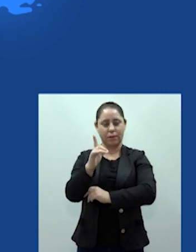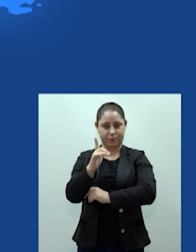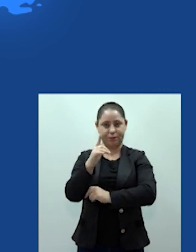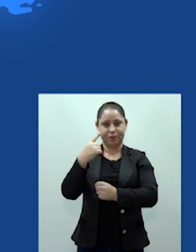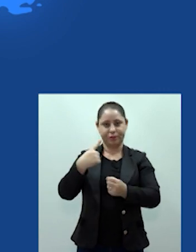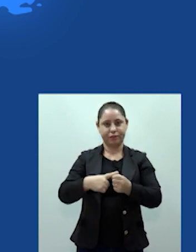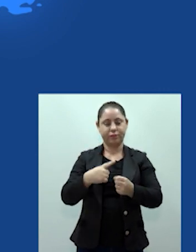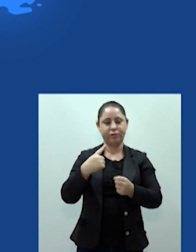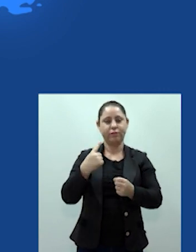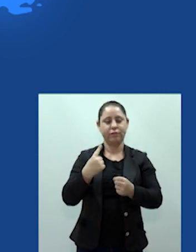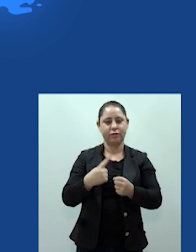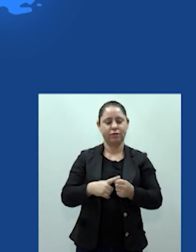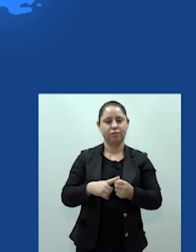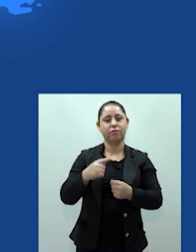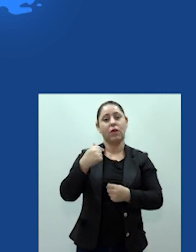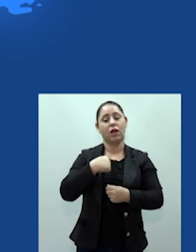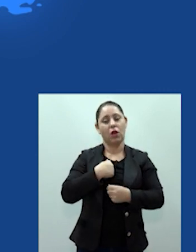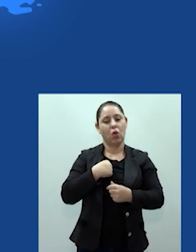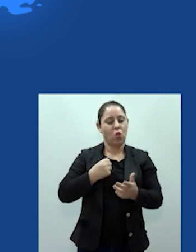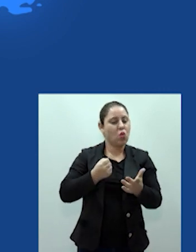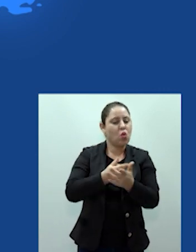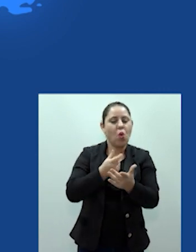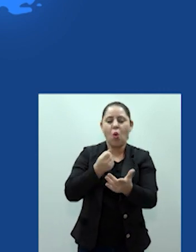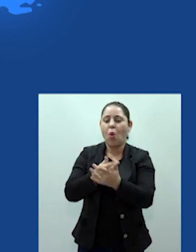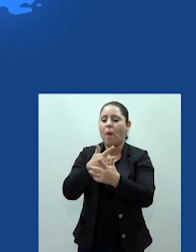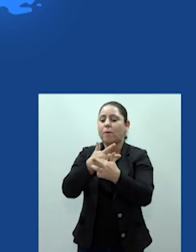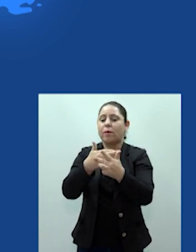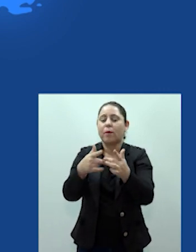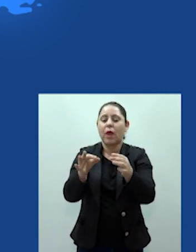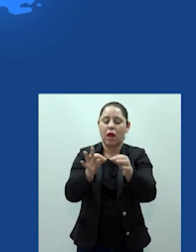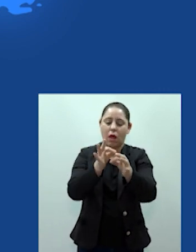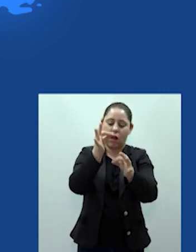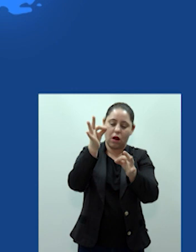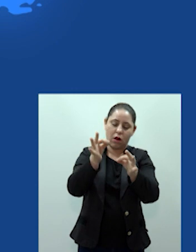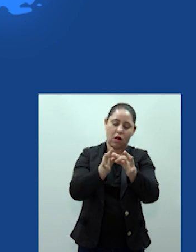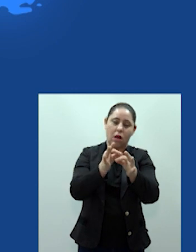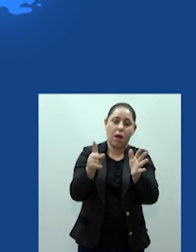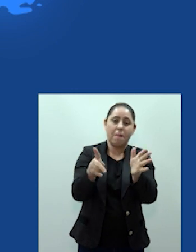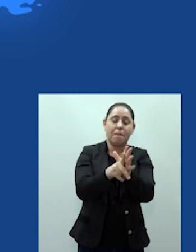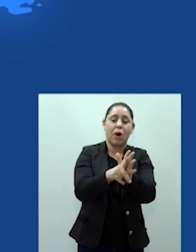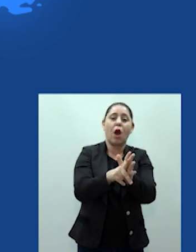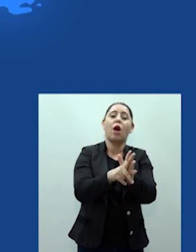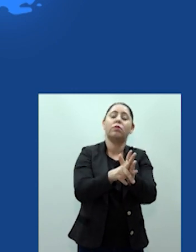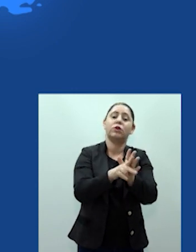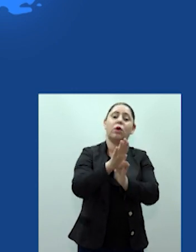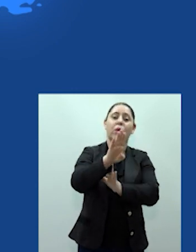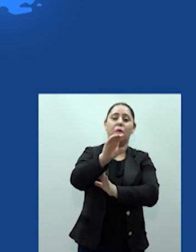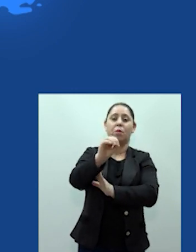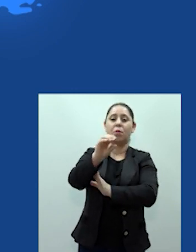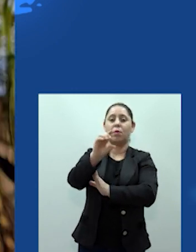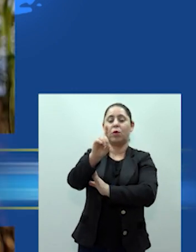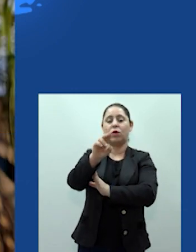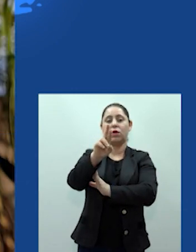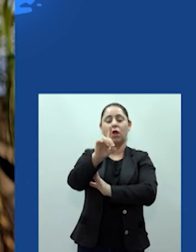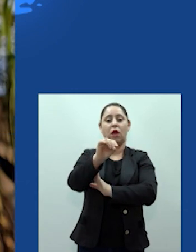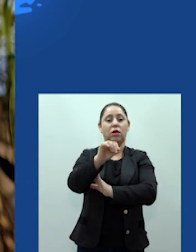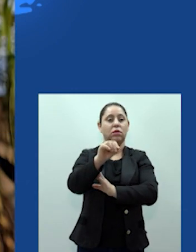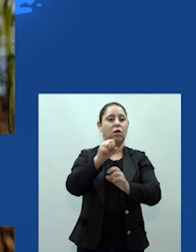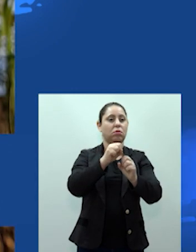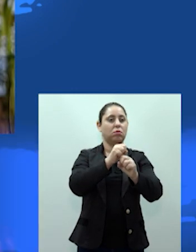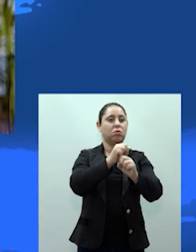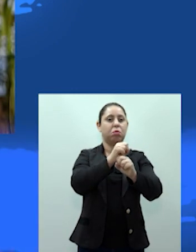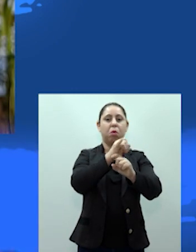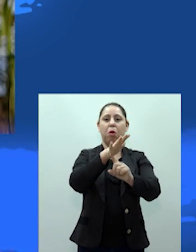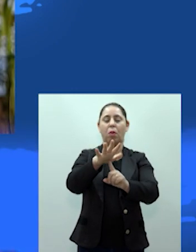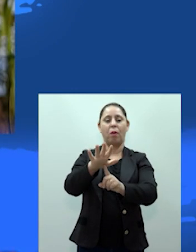cá, para a cidade, que eu comprei algumas linhas próprias para bordado e fui investindo mais, porque eu comecei a